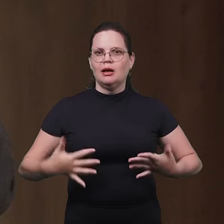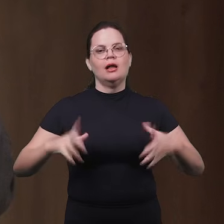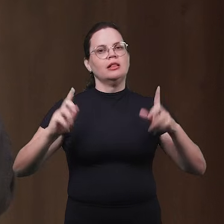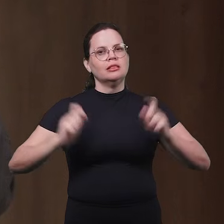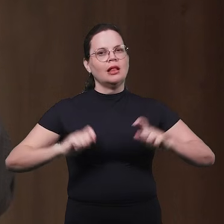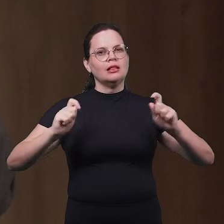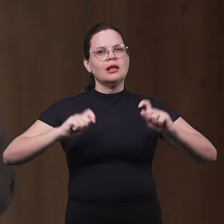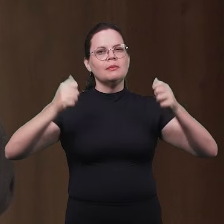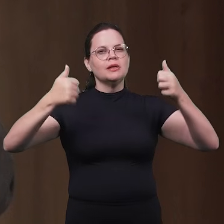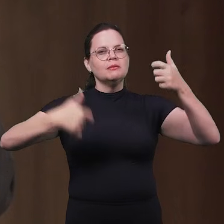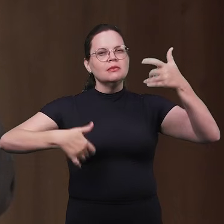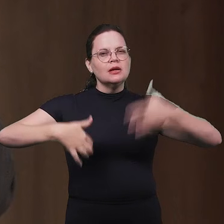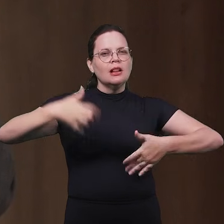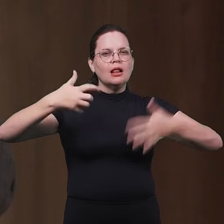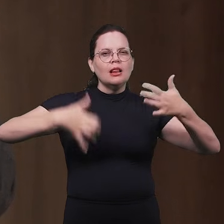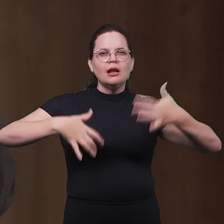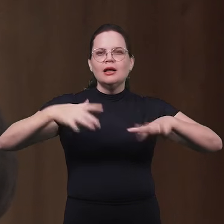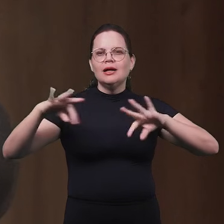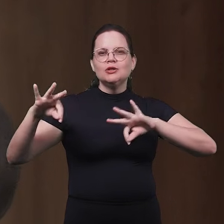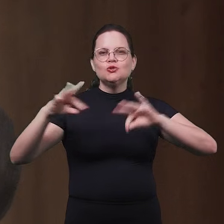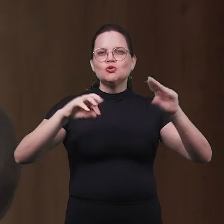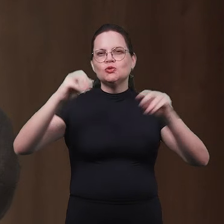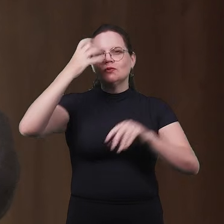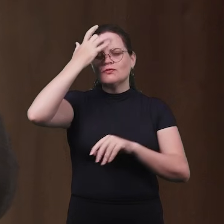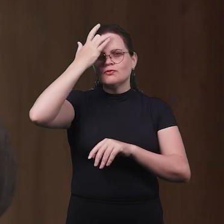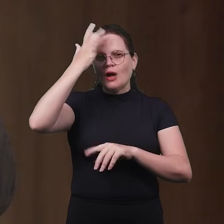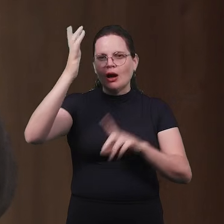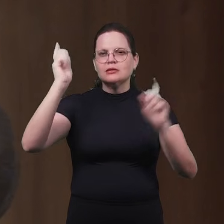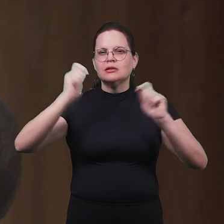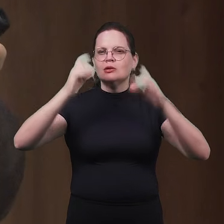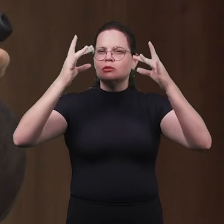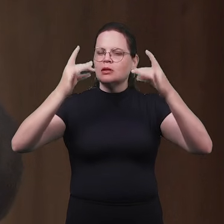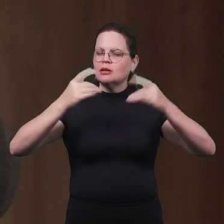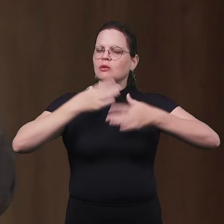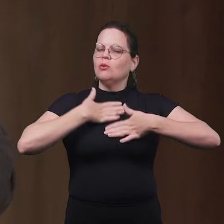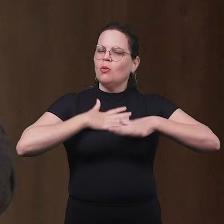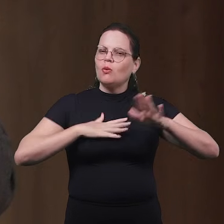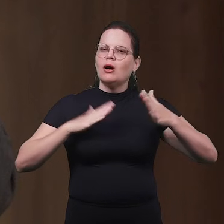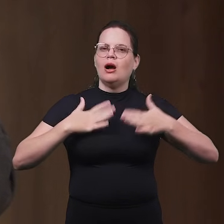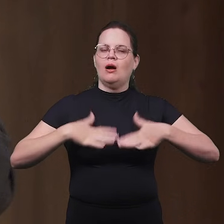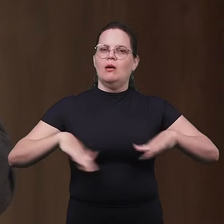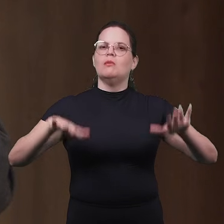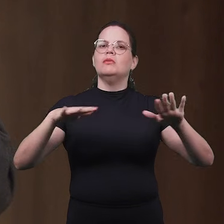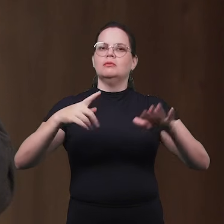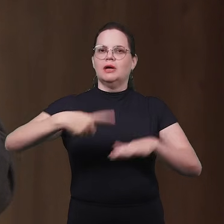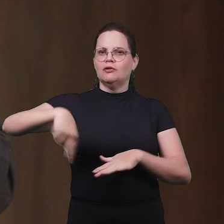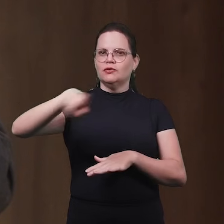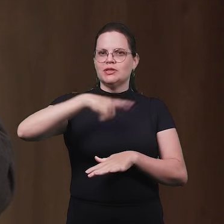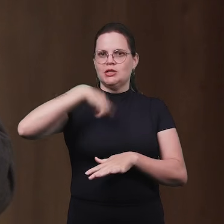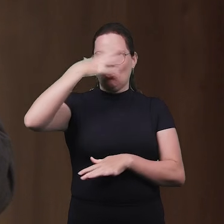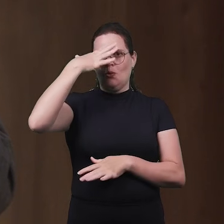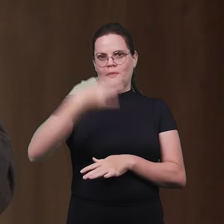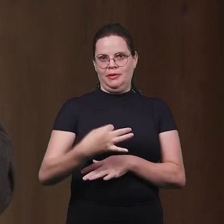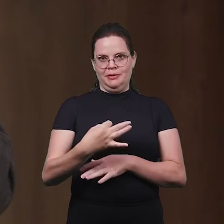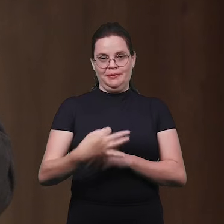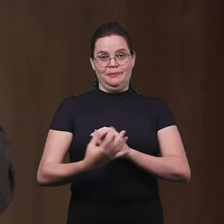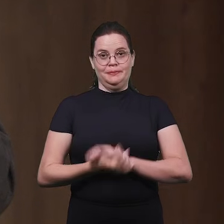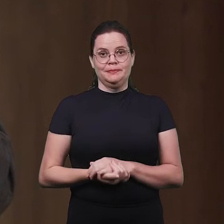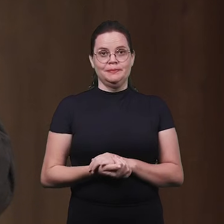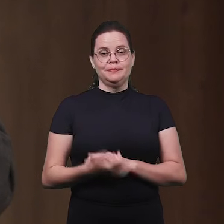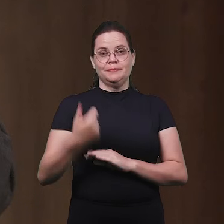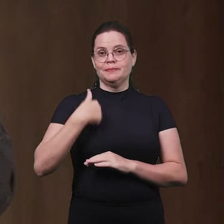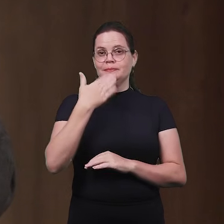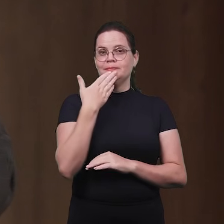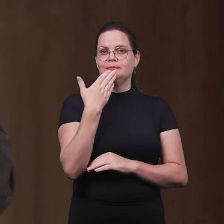as explicações que estiveram ao nosso alcance e que nós vamos exprimir para a compreensão dos